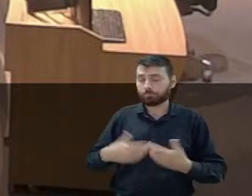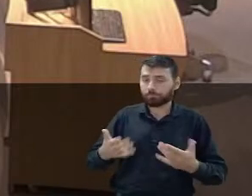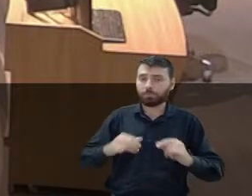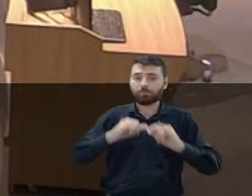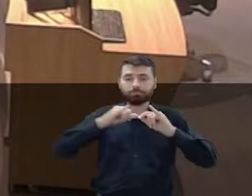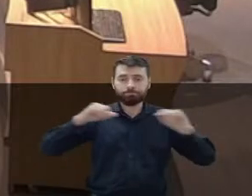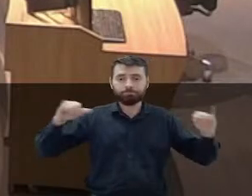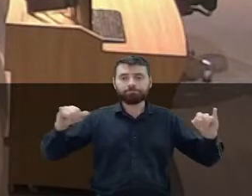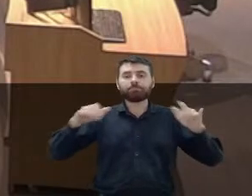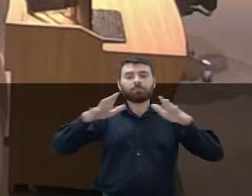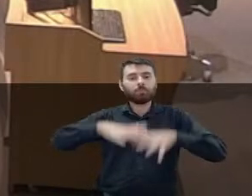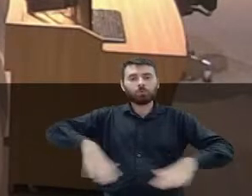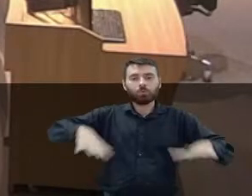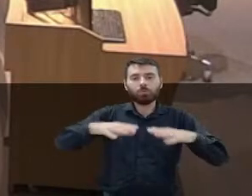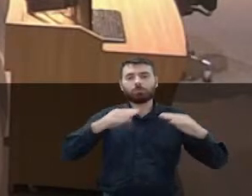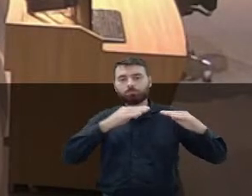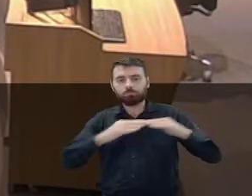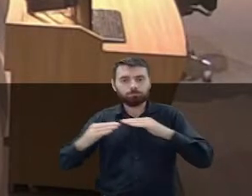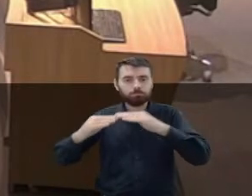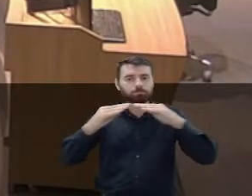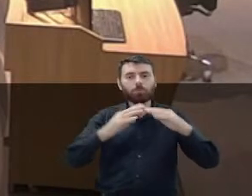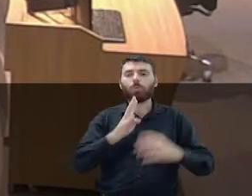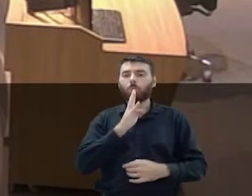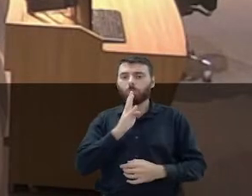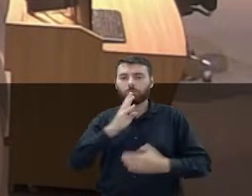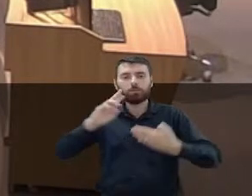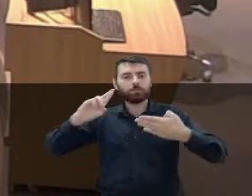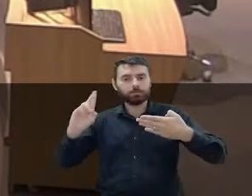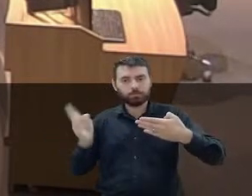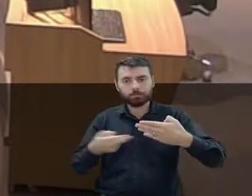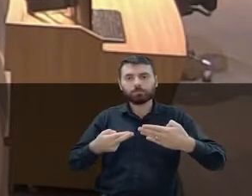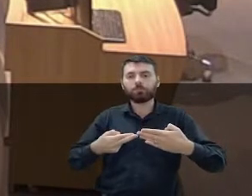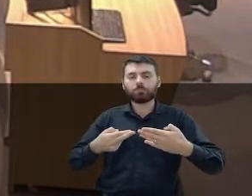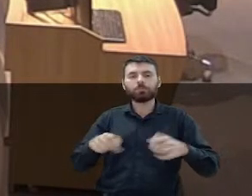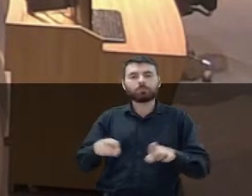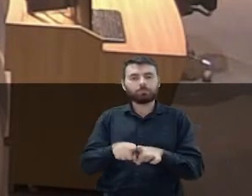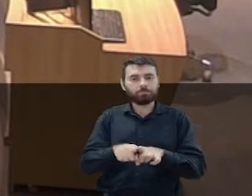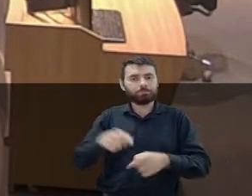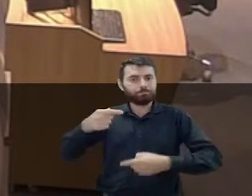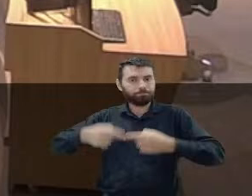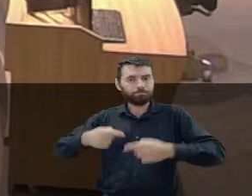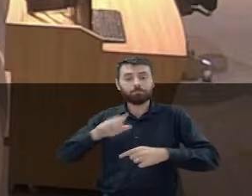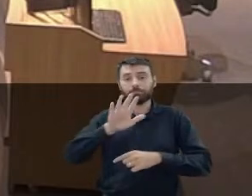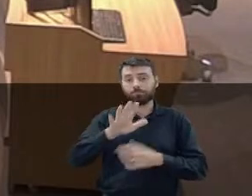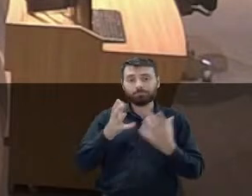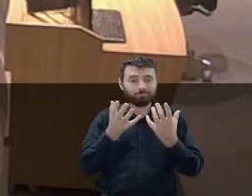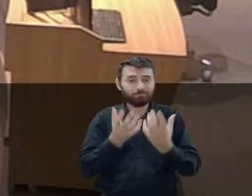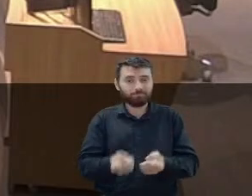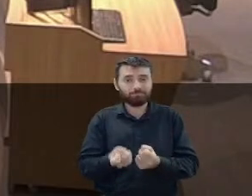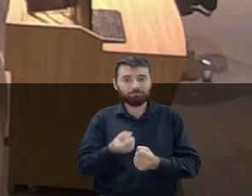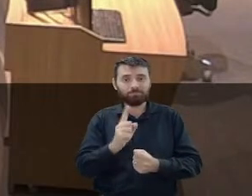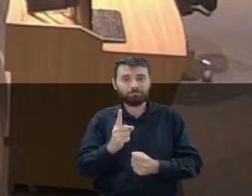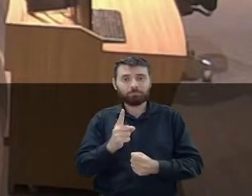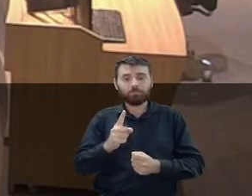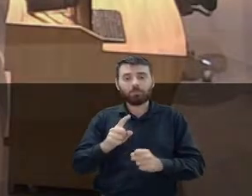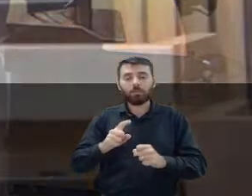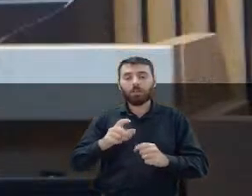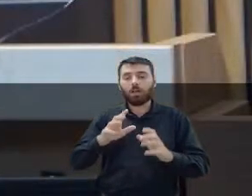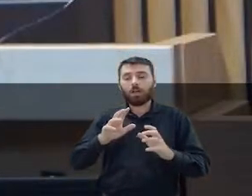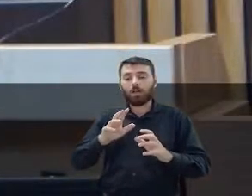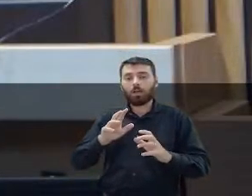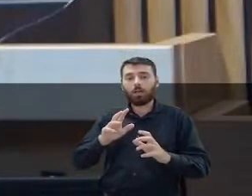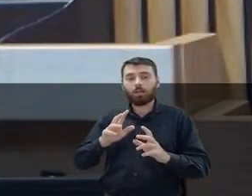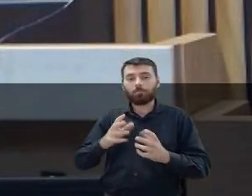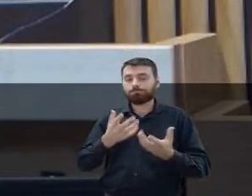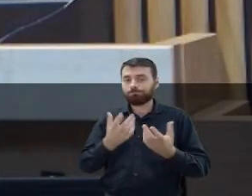proclamação. Por unanimidade, conhecido o recurso das contrarrazões e no mérito negar-lhe provimento nos termos do voto do relator, fica